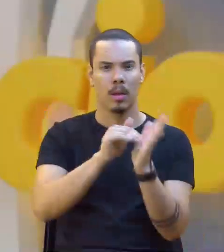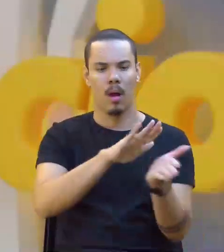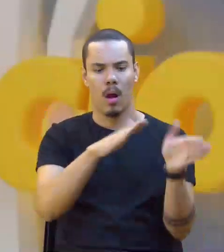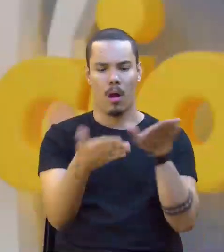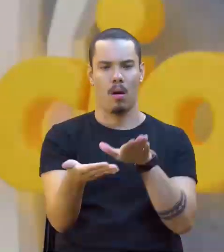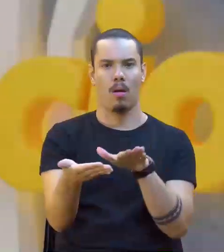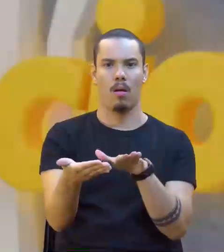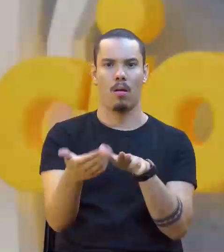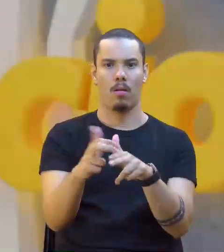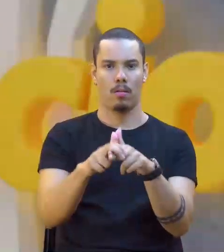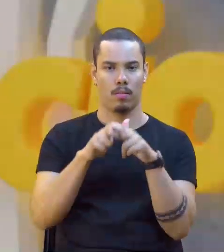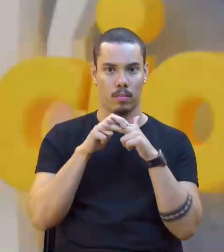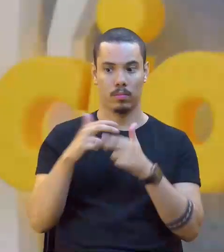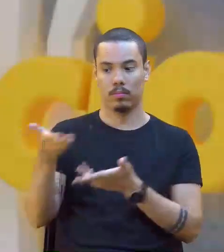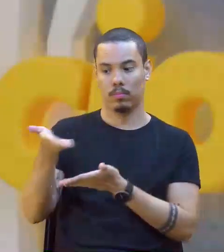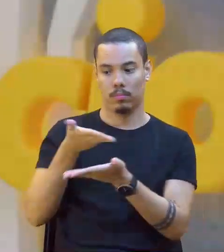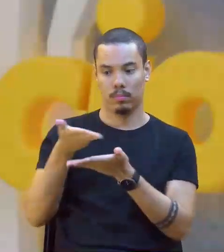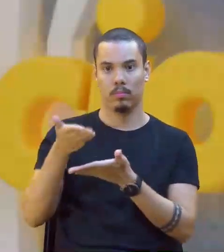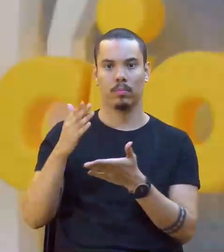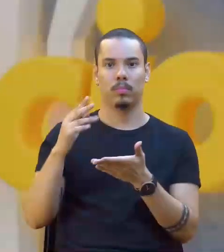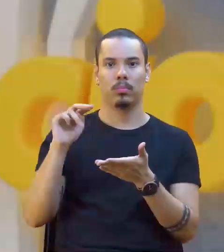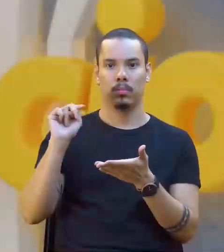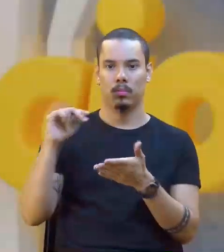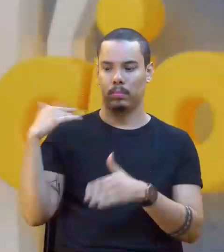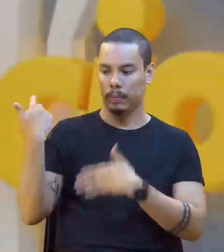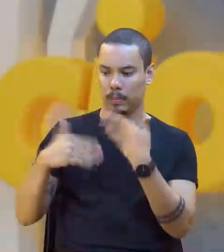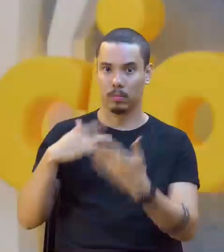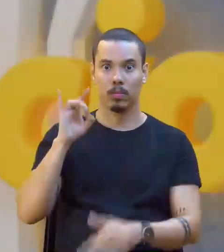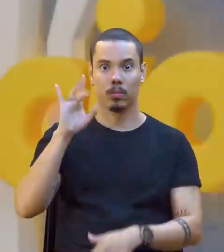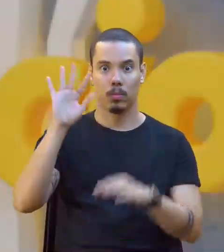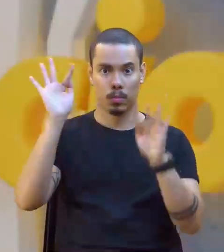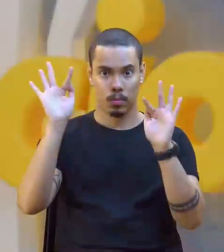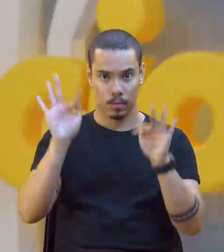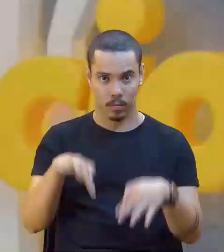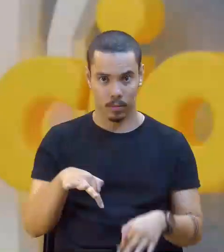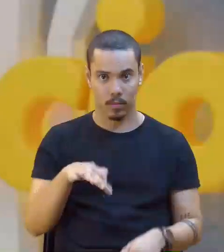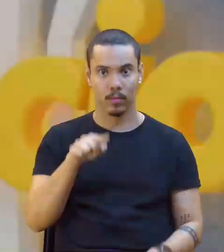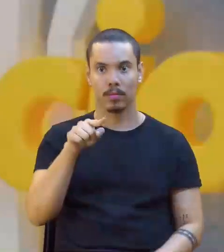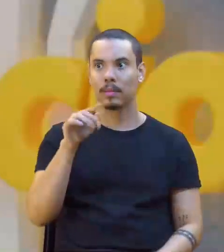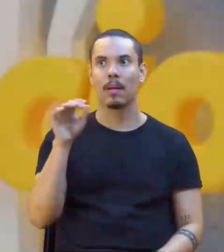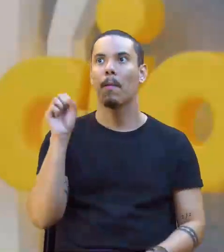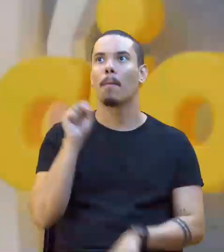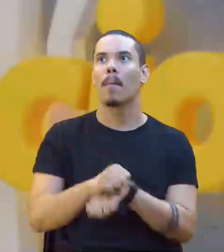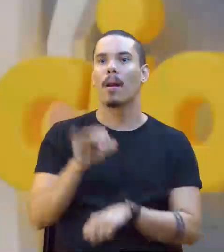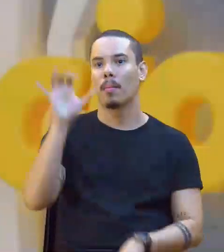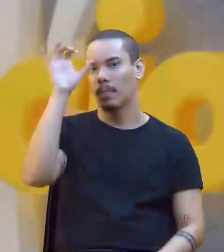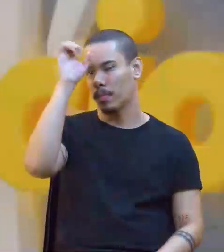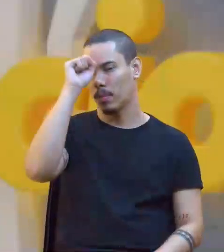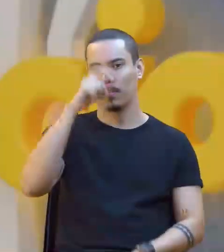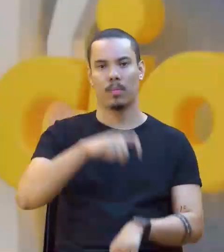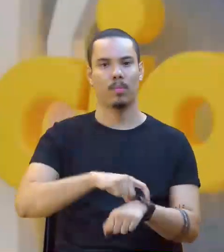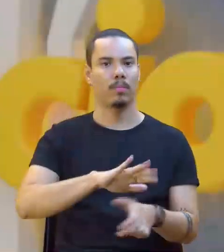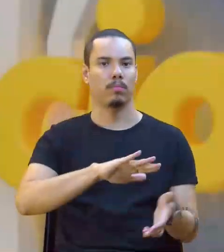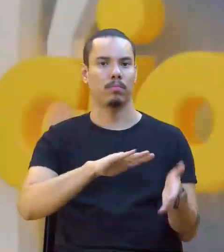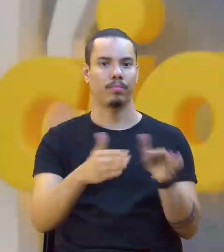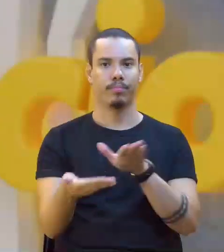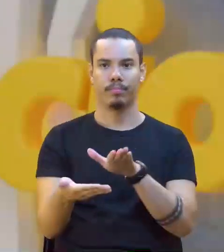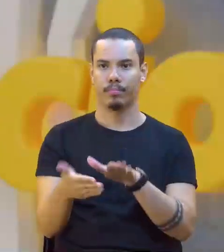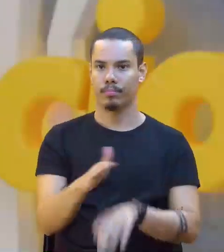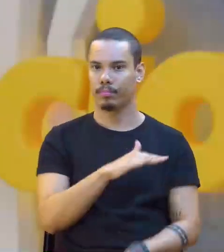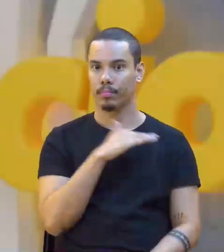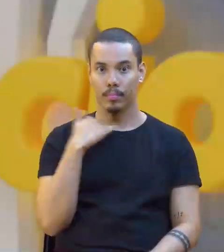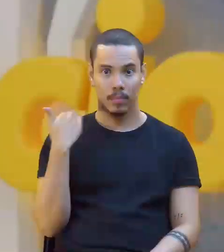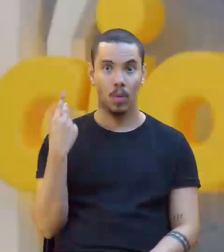O processo de socialização, ele só acaba, ou seja, você só deixa de aprender quando você morre. Quanta